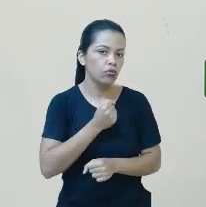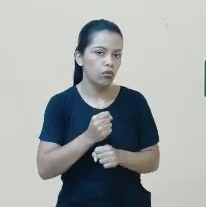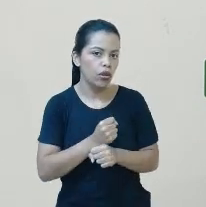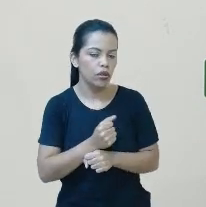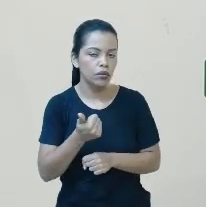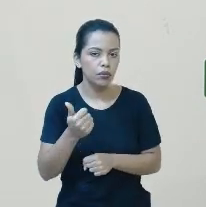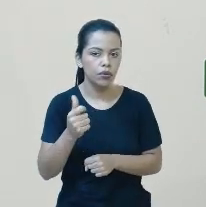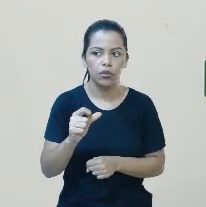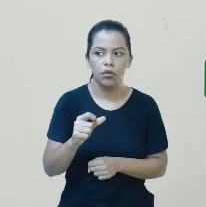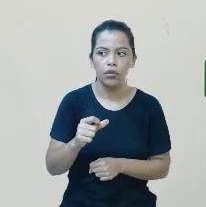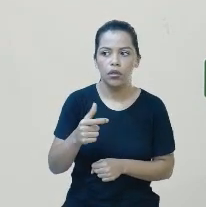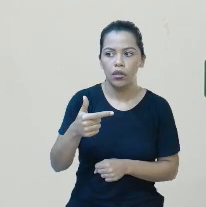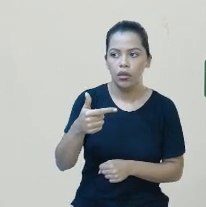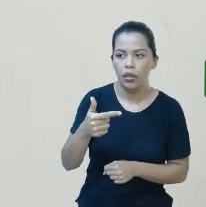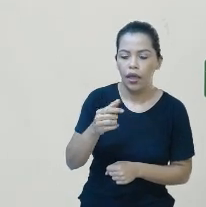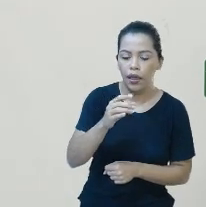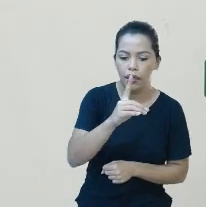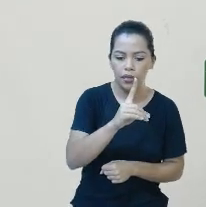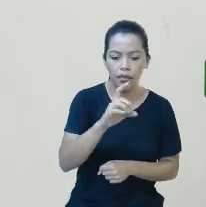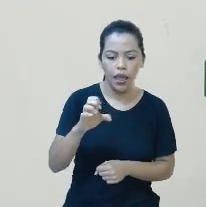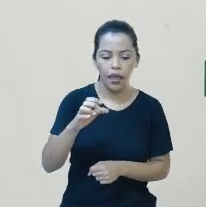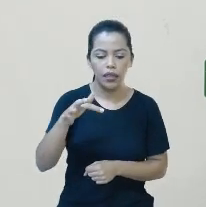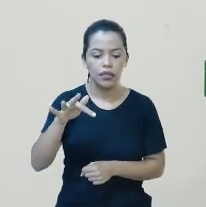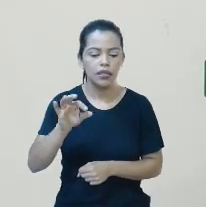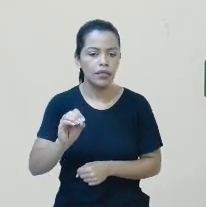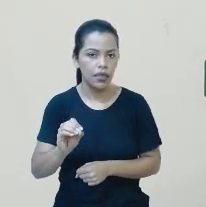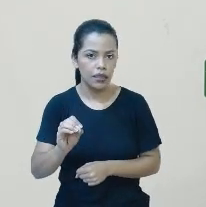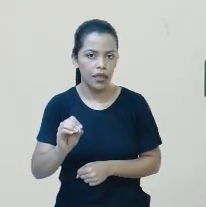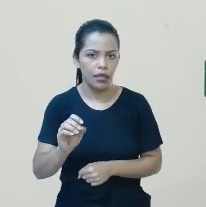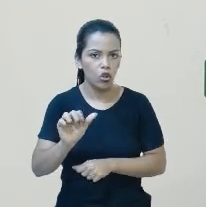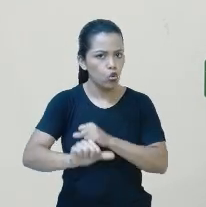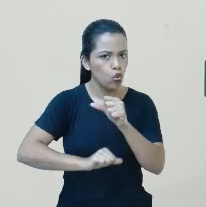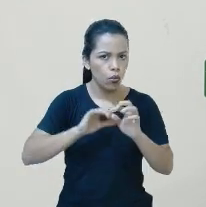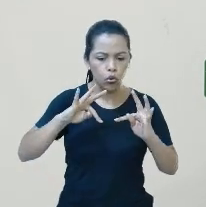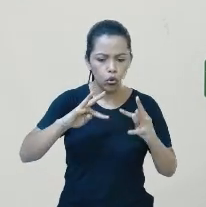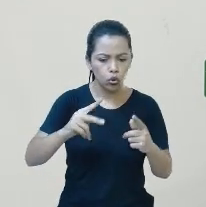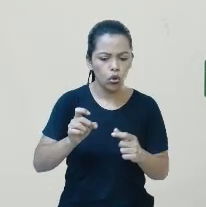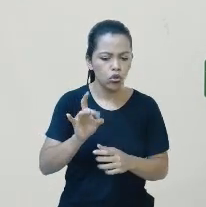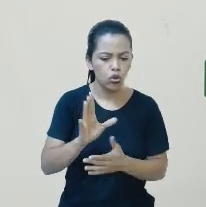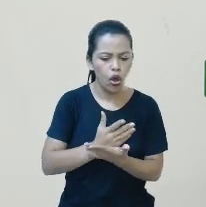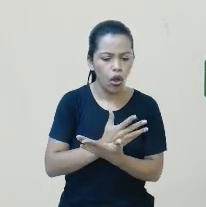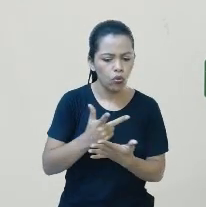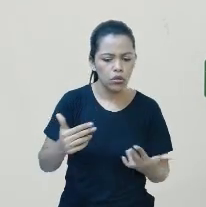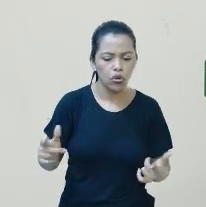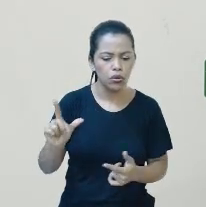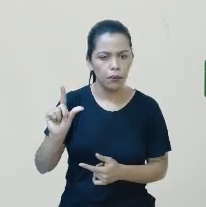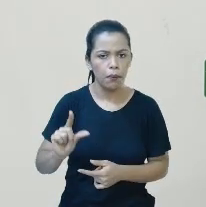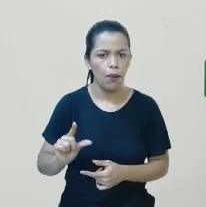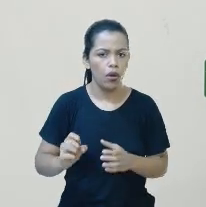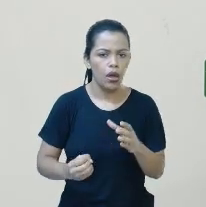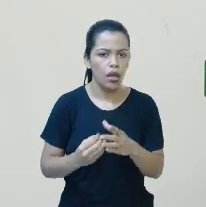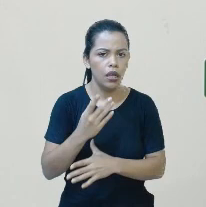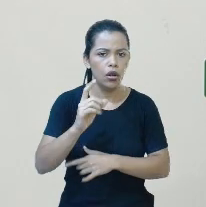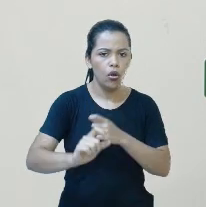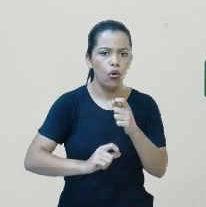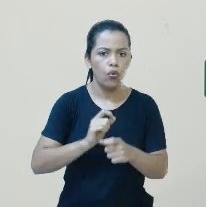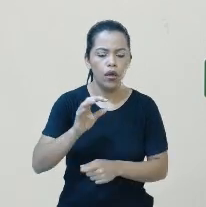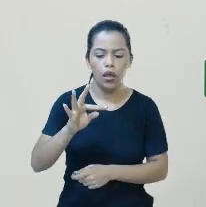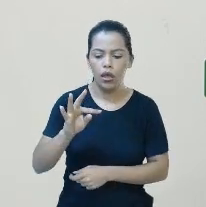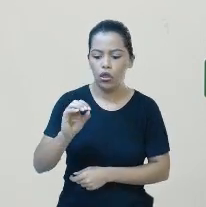sofreu algumas alterações pontuais, não mudou tudo. Foram só alguns pontos, como, por exemplo, a criação do estado